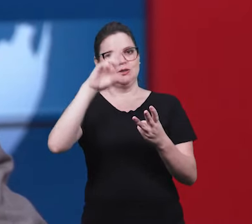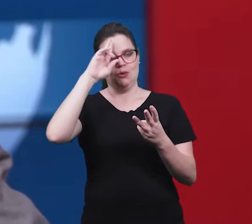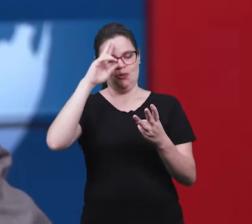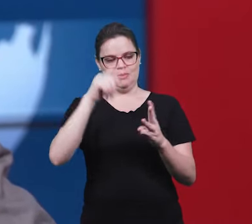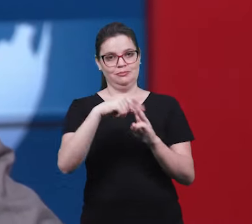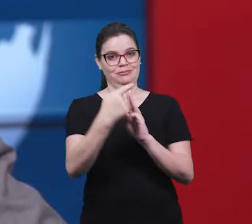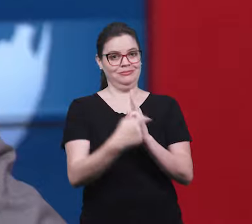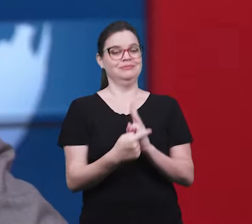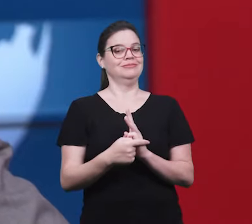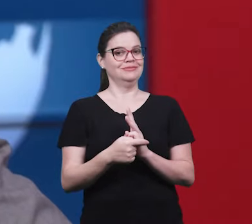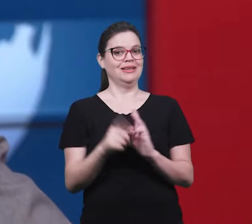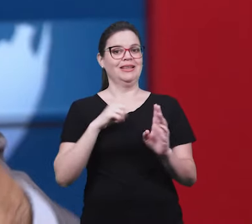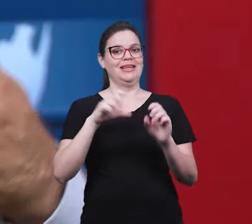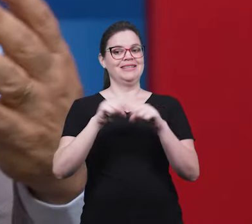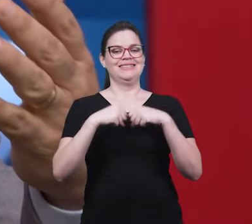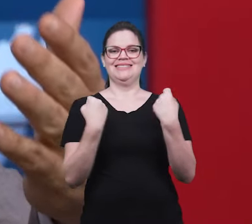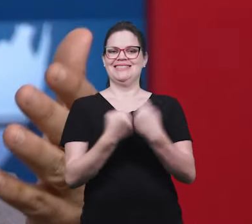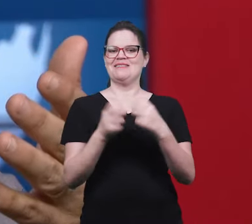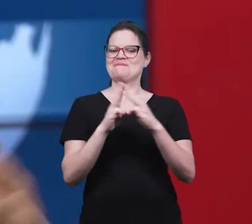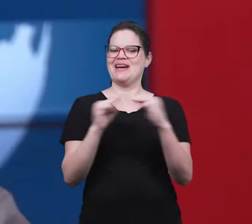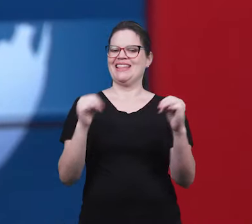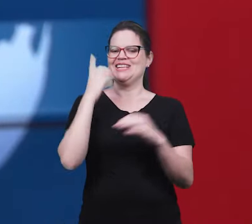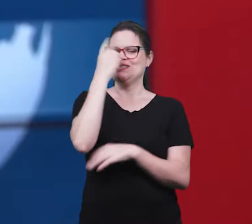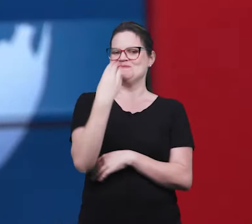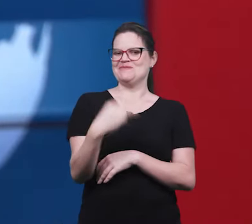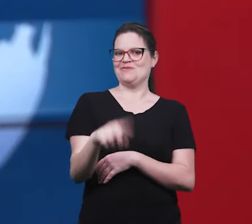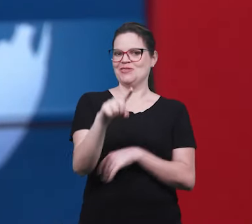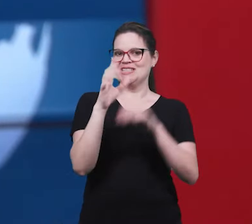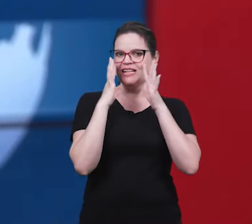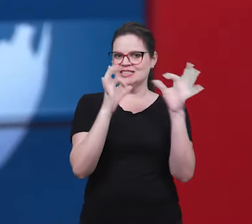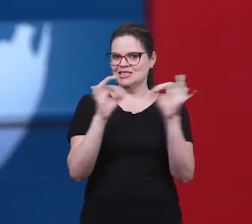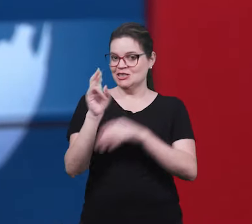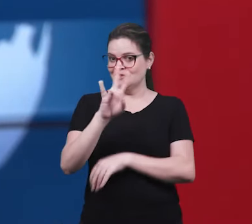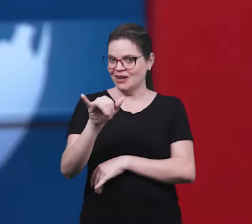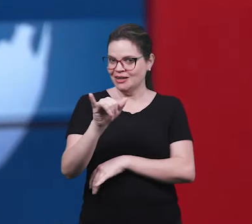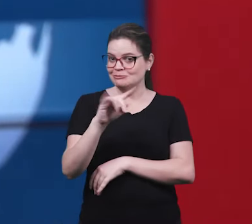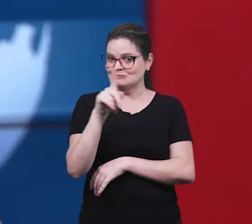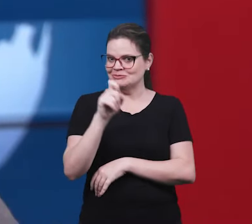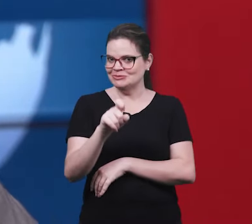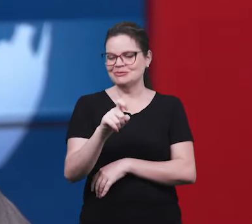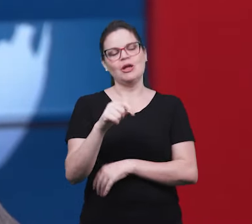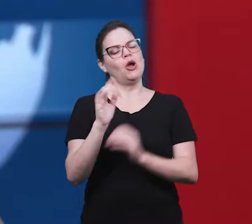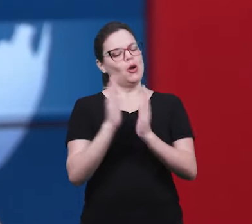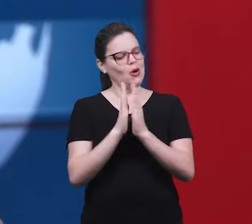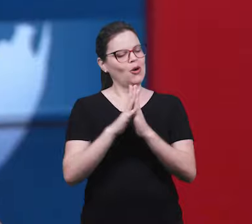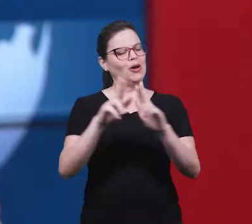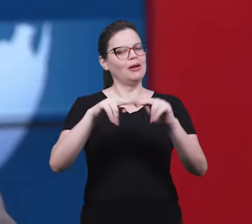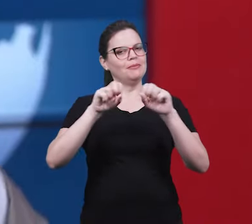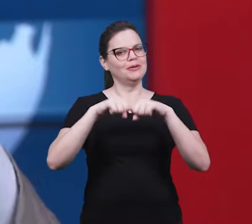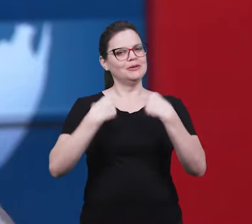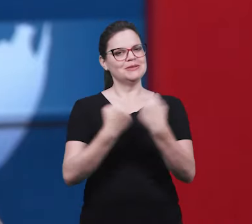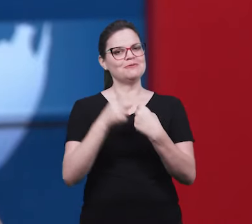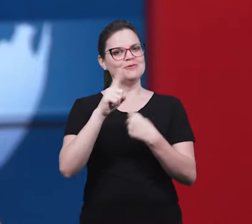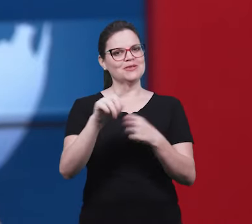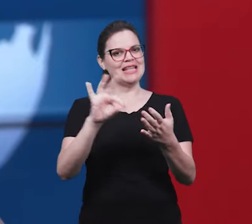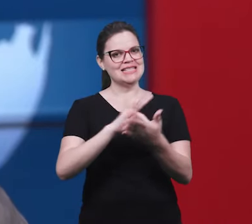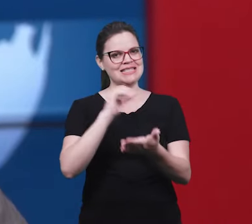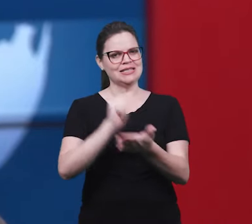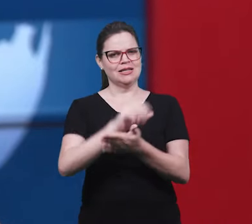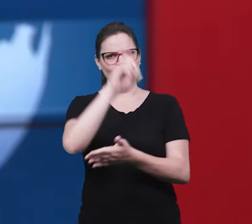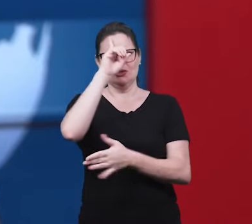final de semana tem seminário tem o nosso manaim Você vai participar do seminário desse final de semana esteja em oração do seminário você que tá